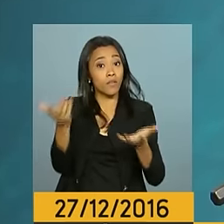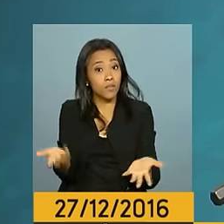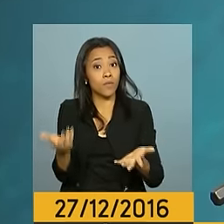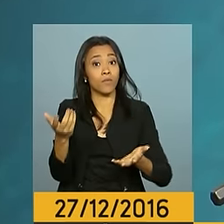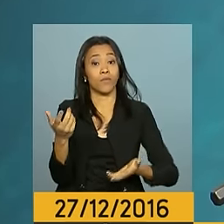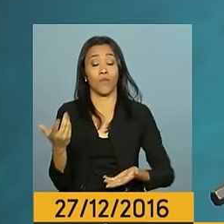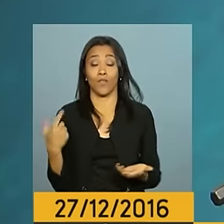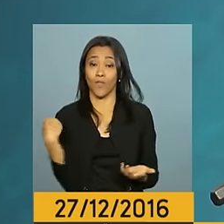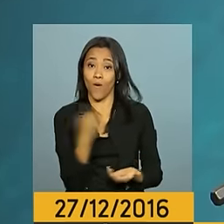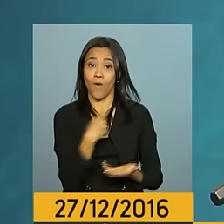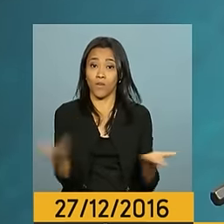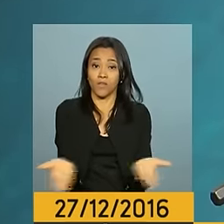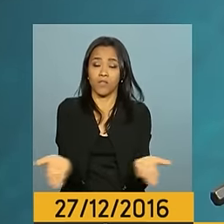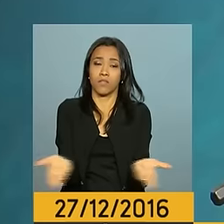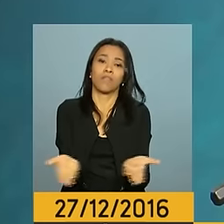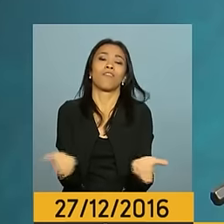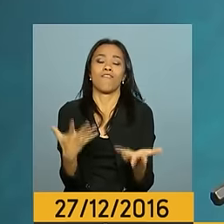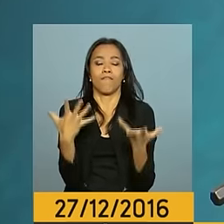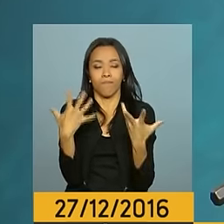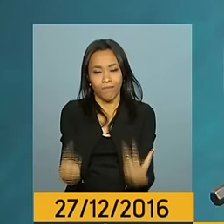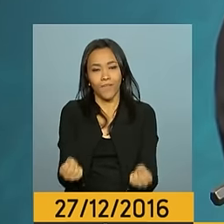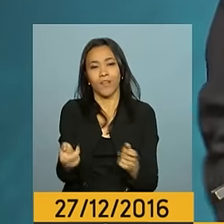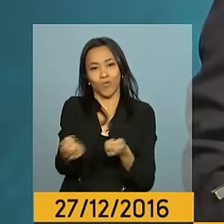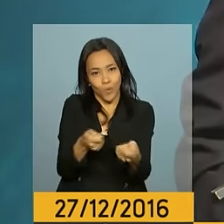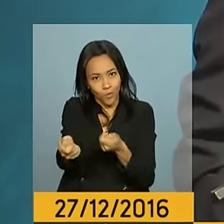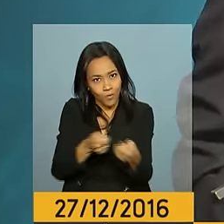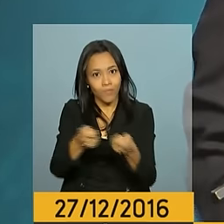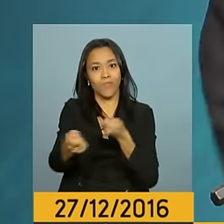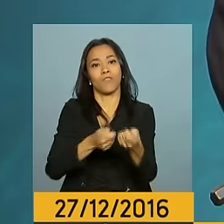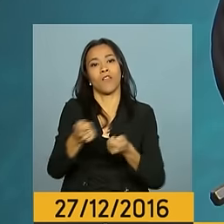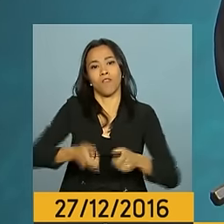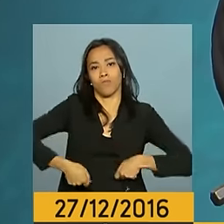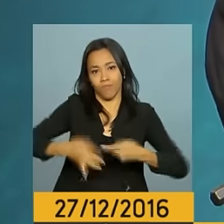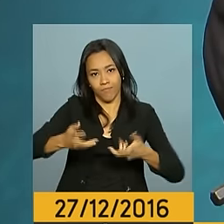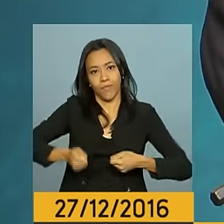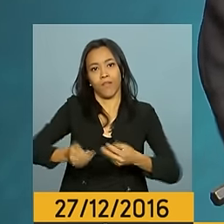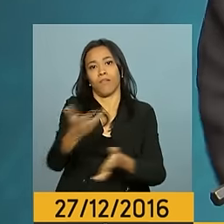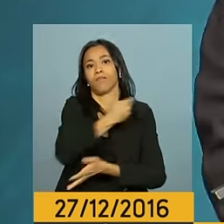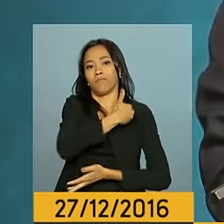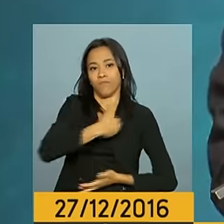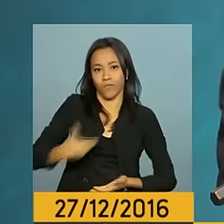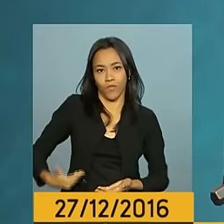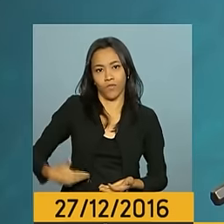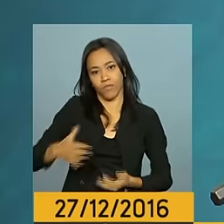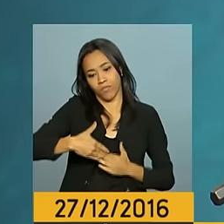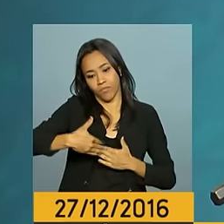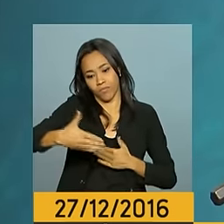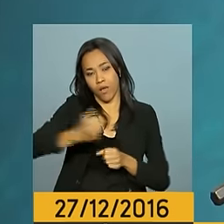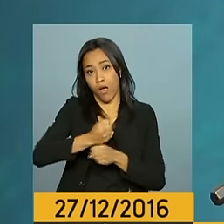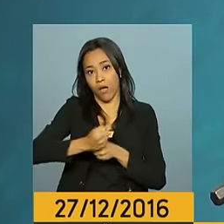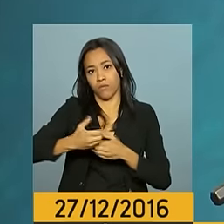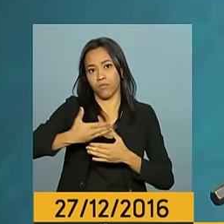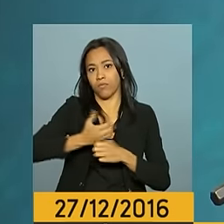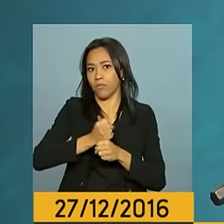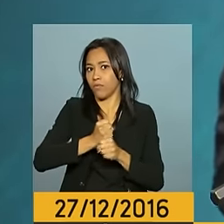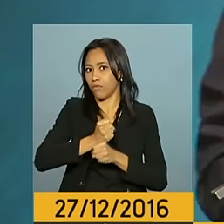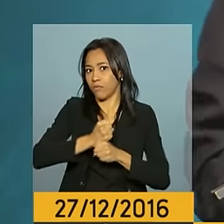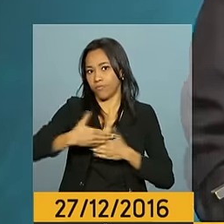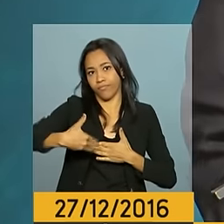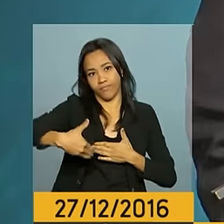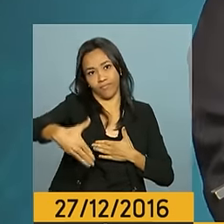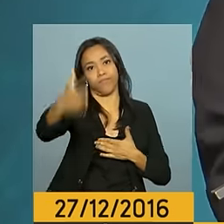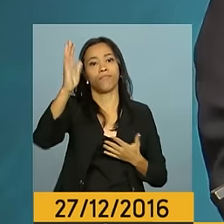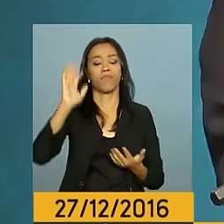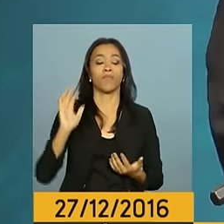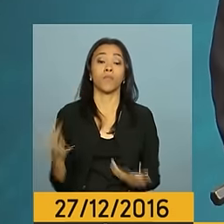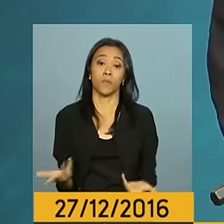portanto agora vamos controlar a despesa e a receita para os próximos anos ao